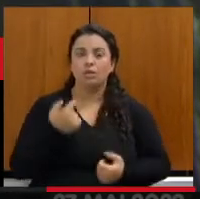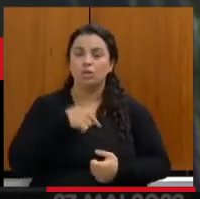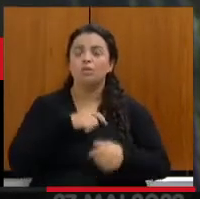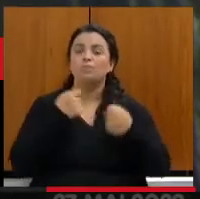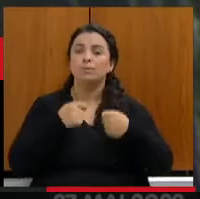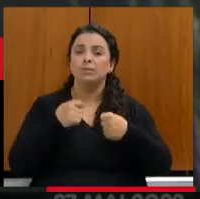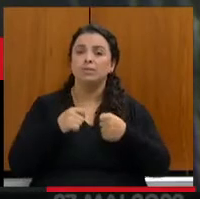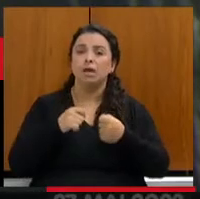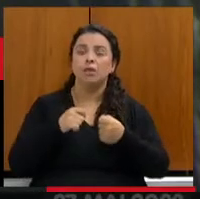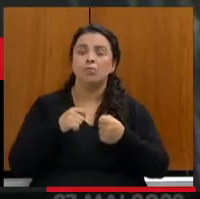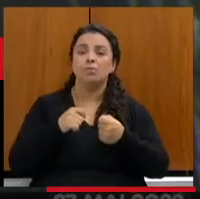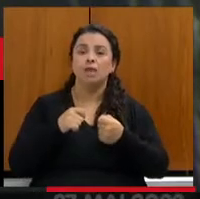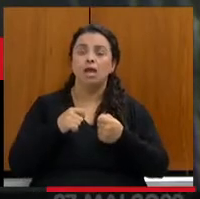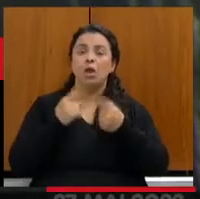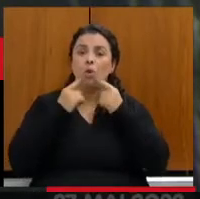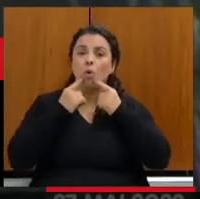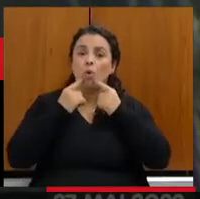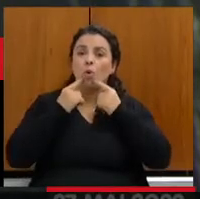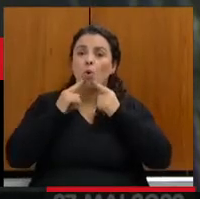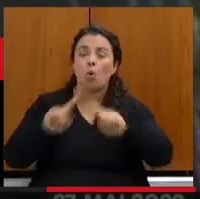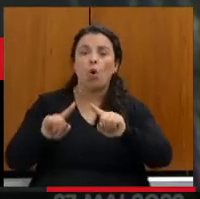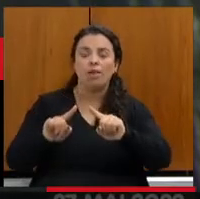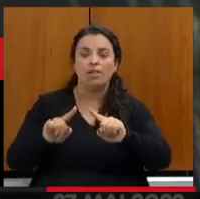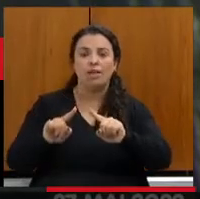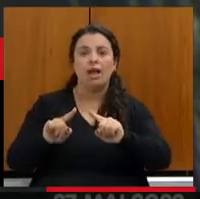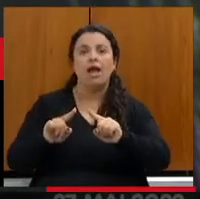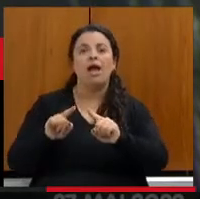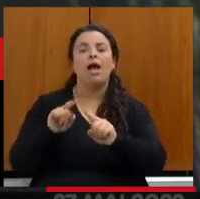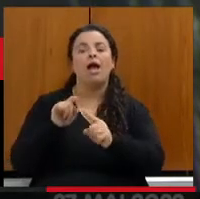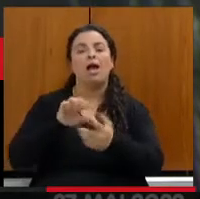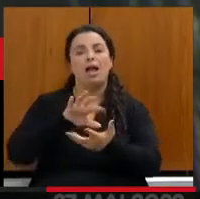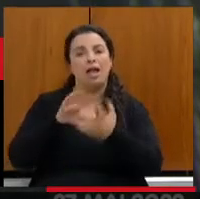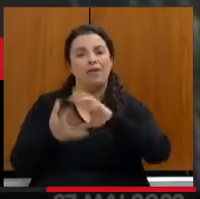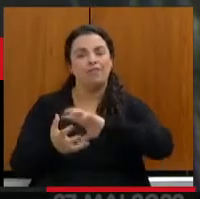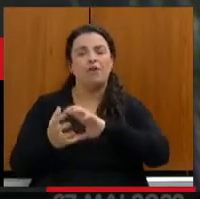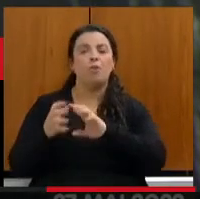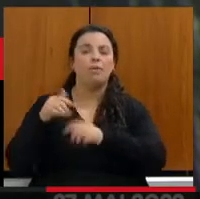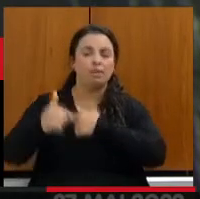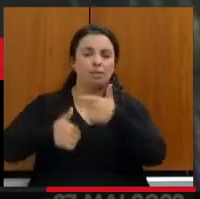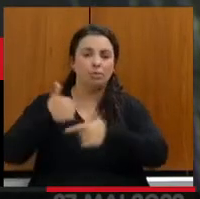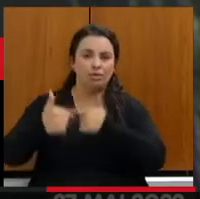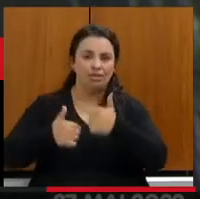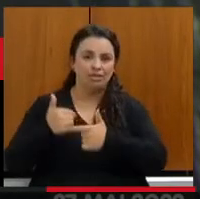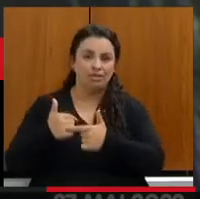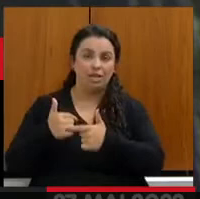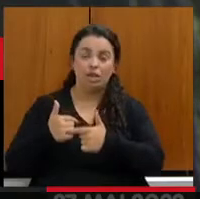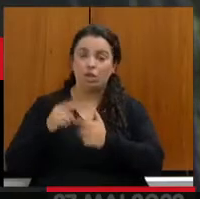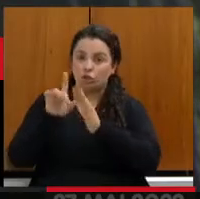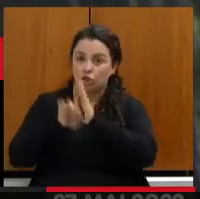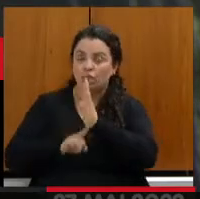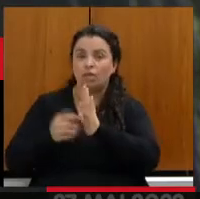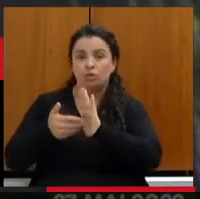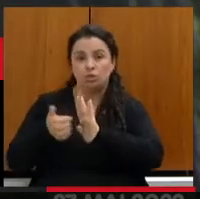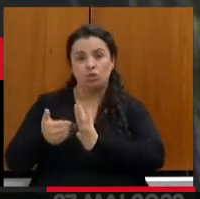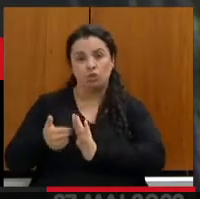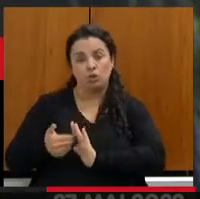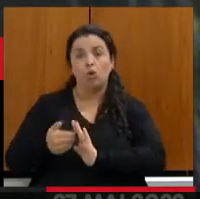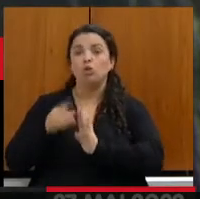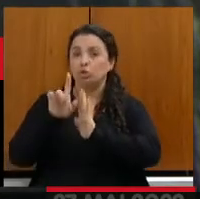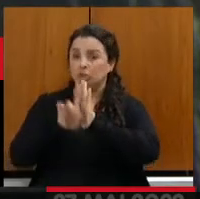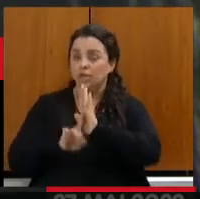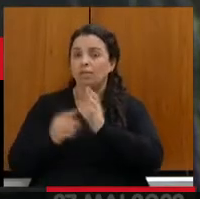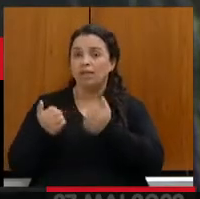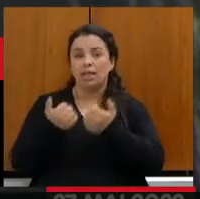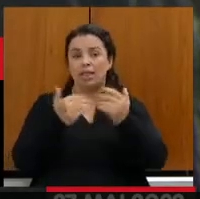reforma trabalhista que agravou a precariedade das relações de trabalho e retirou direitos que traziam estabilidade e